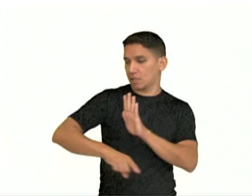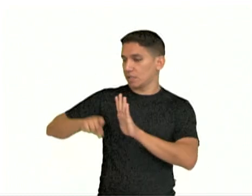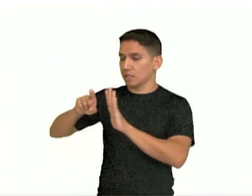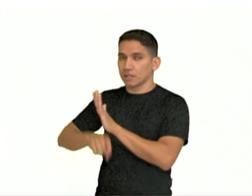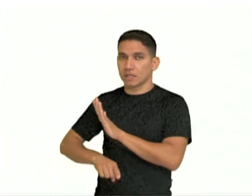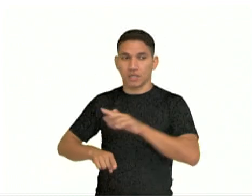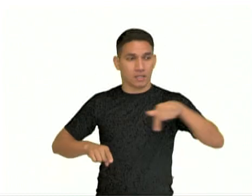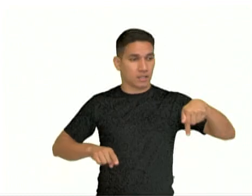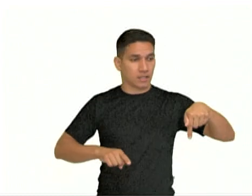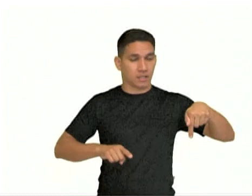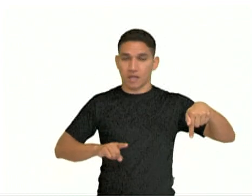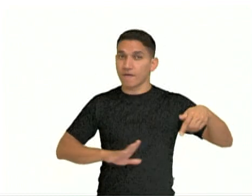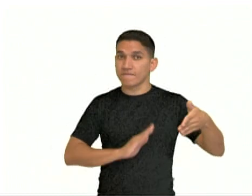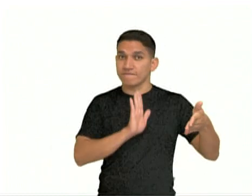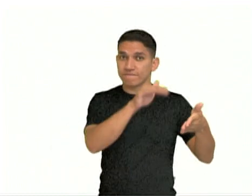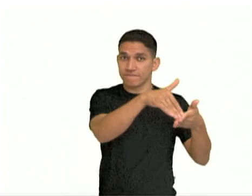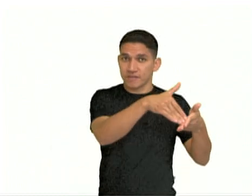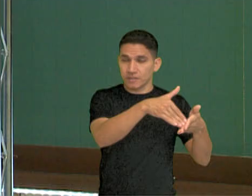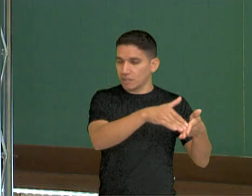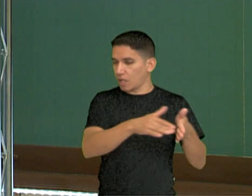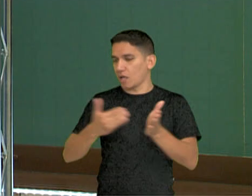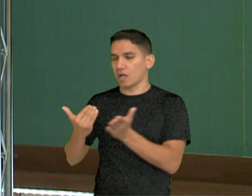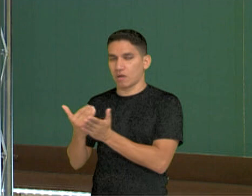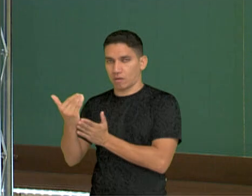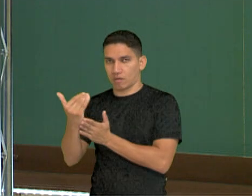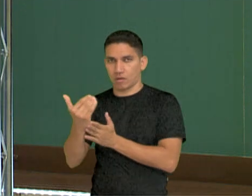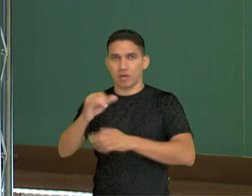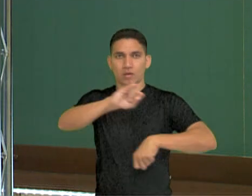de movimento final e inicial de um